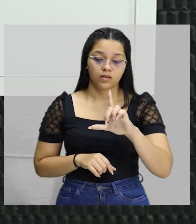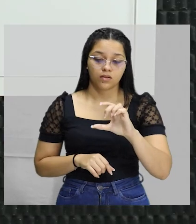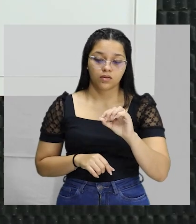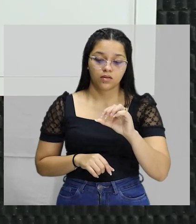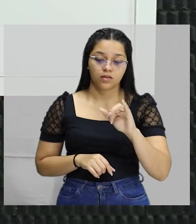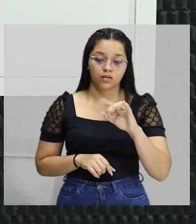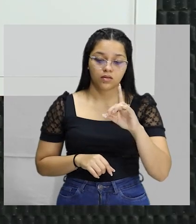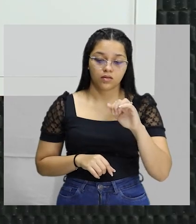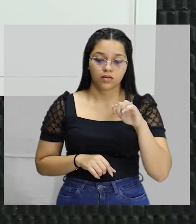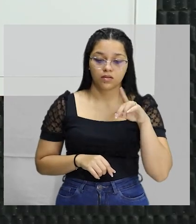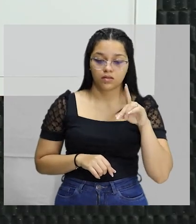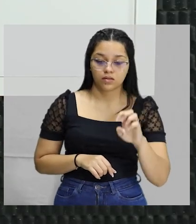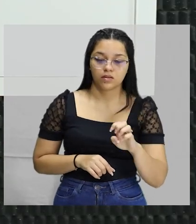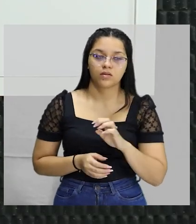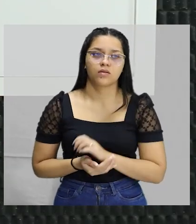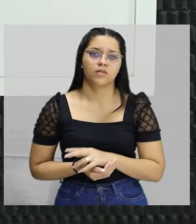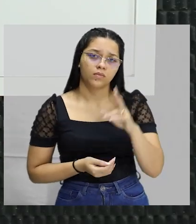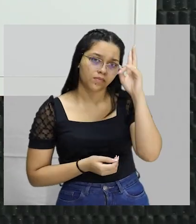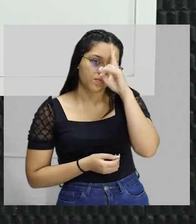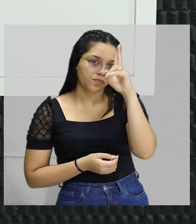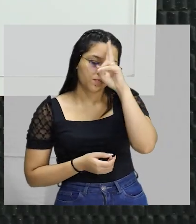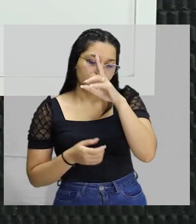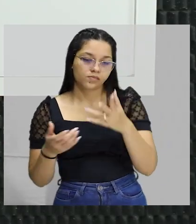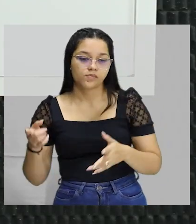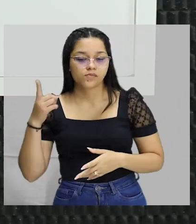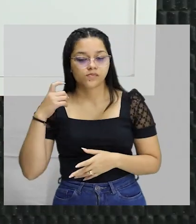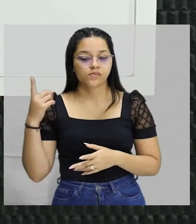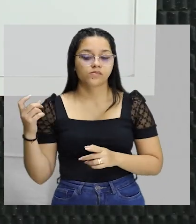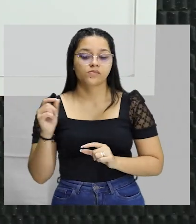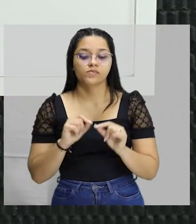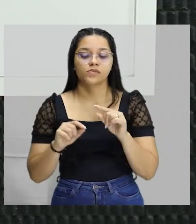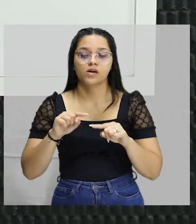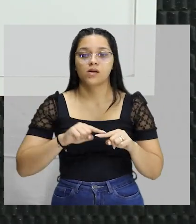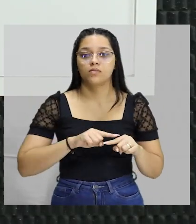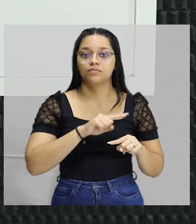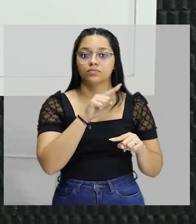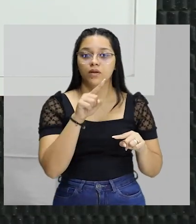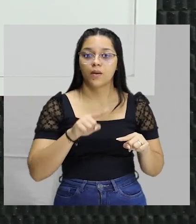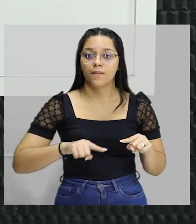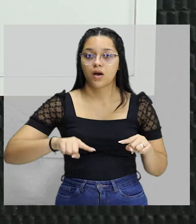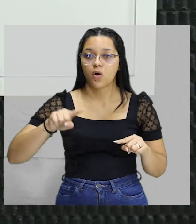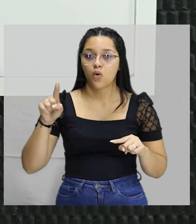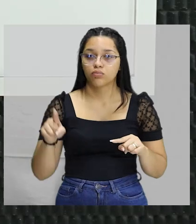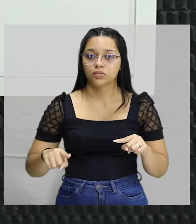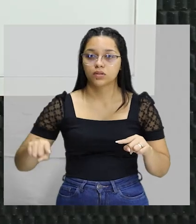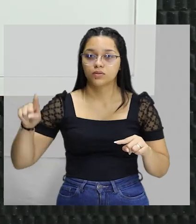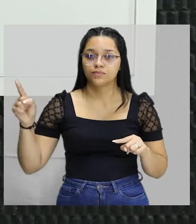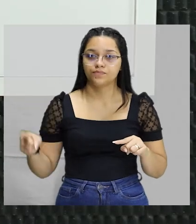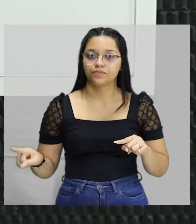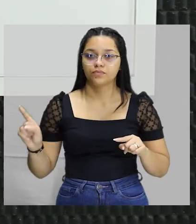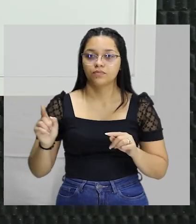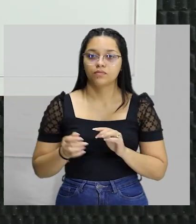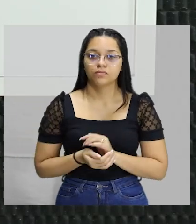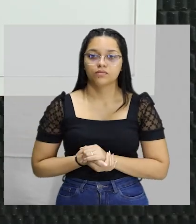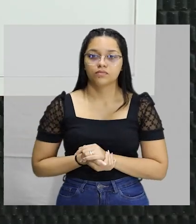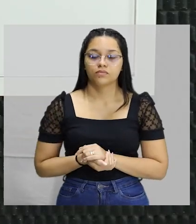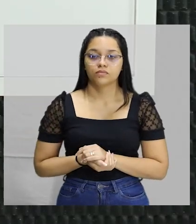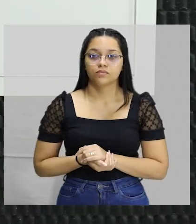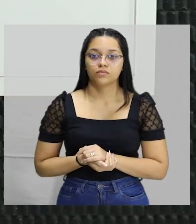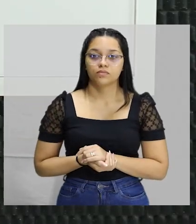certo? Lembre-se que o som ele é uma onda. Lembre-se que o som ele é uma onda, tá